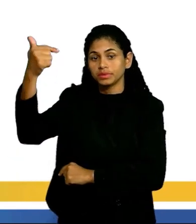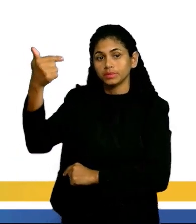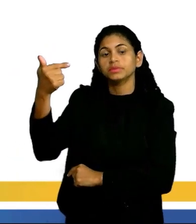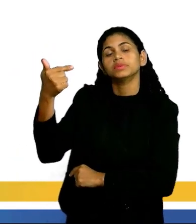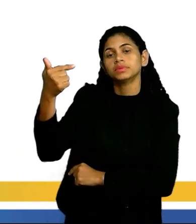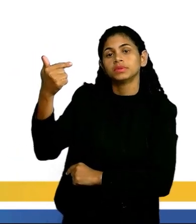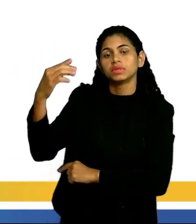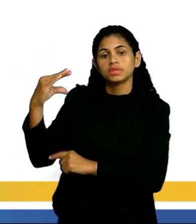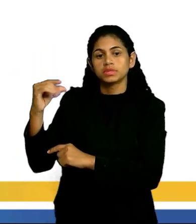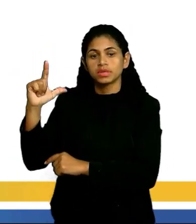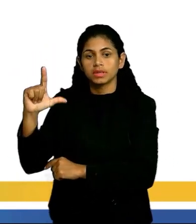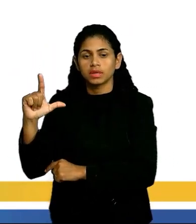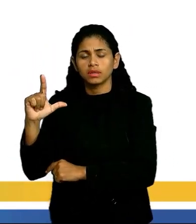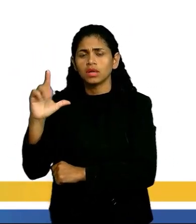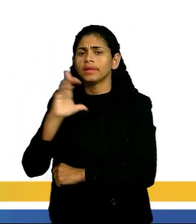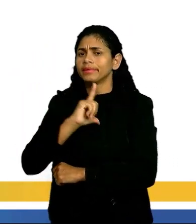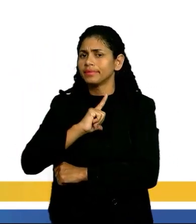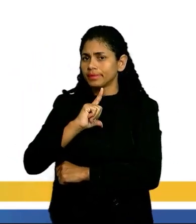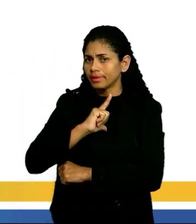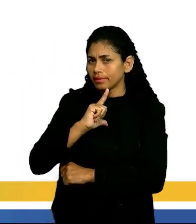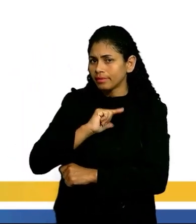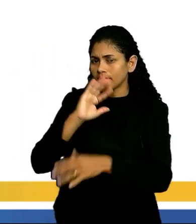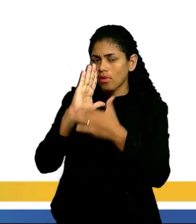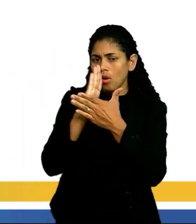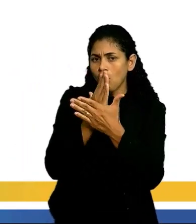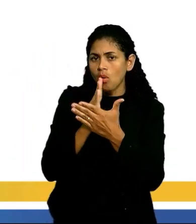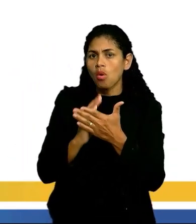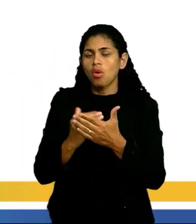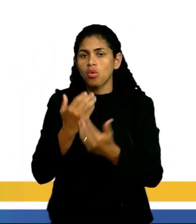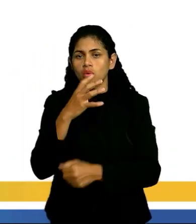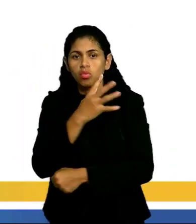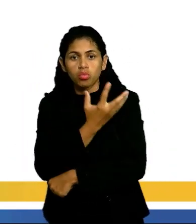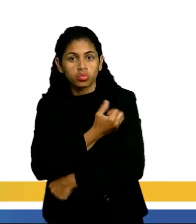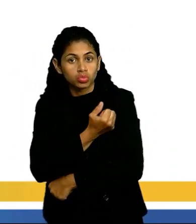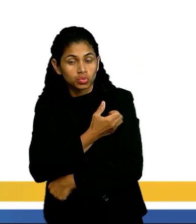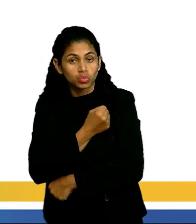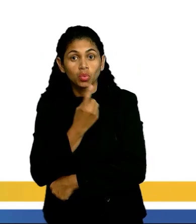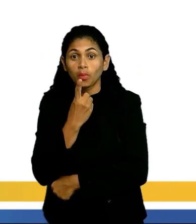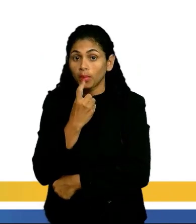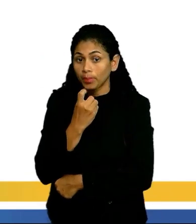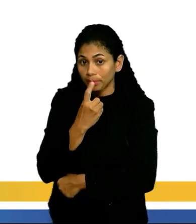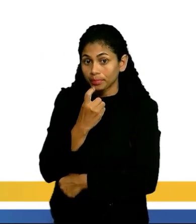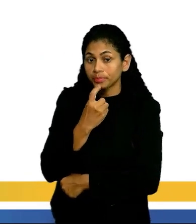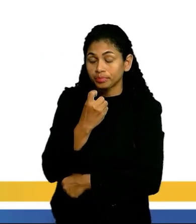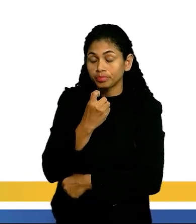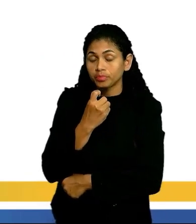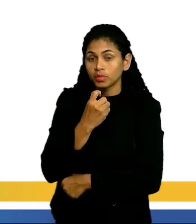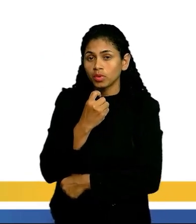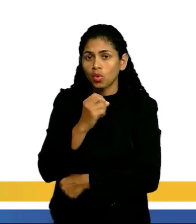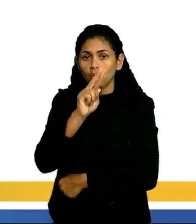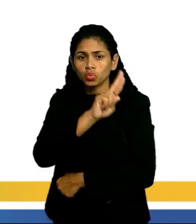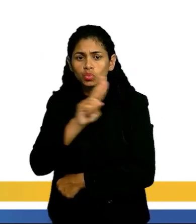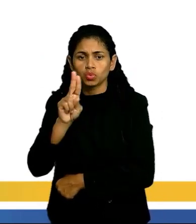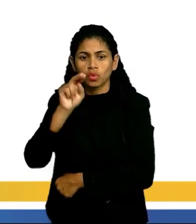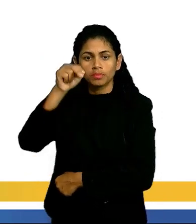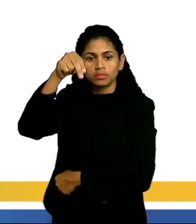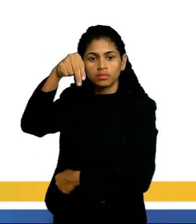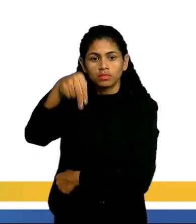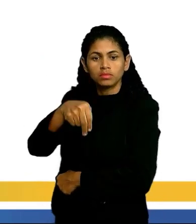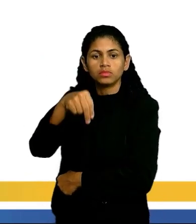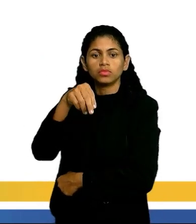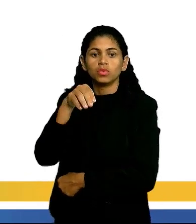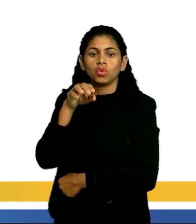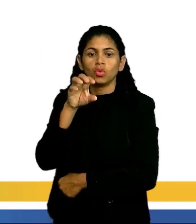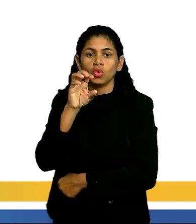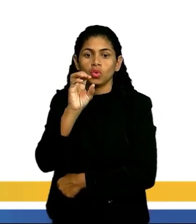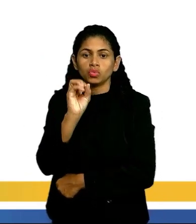que nós temos alguns números em vermelho. Esses números em vermelhos, nós vamos chamá-los de NOx. O que é o NOx? O NOx